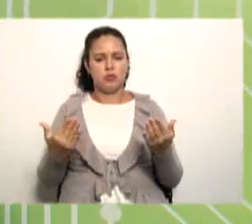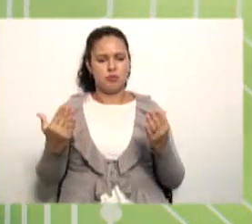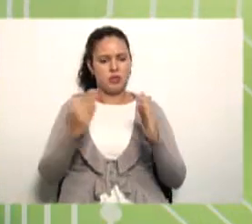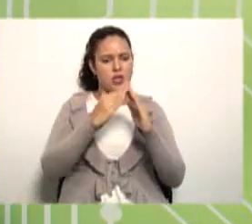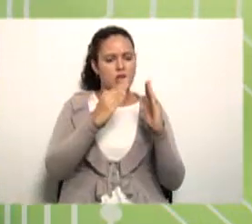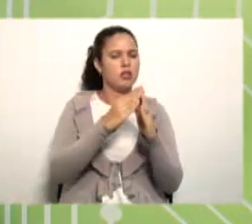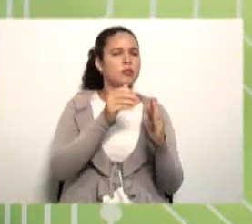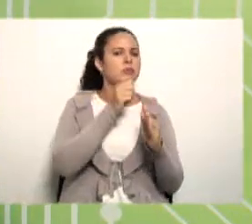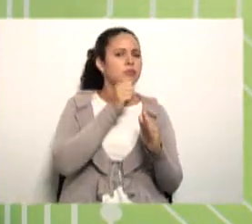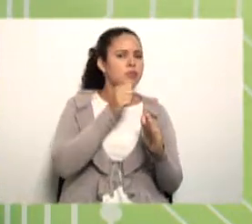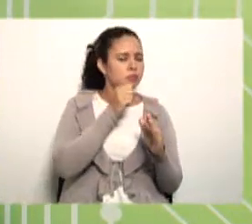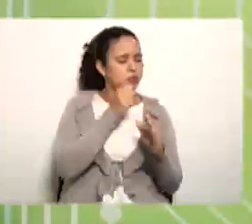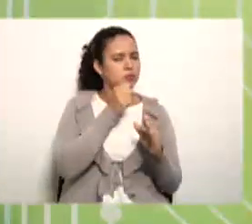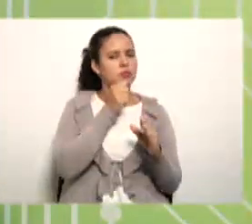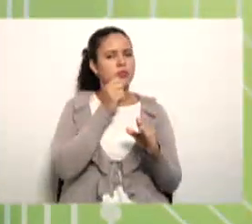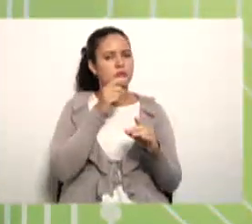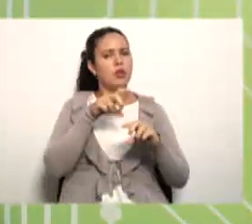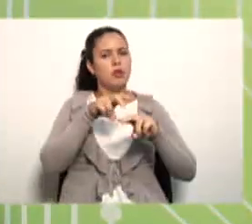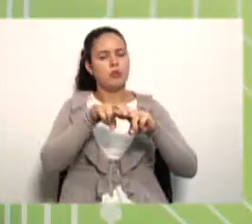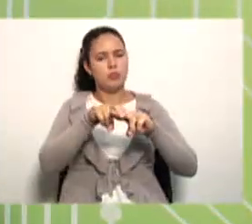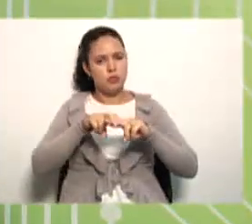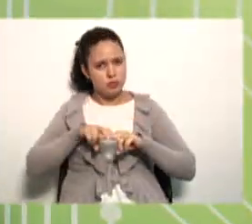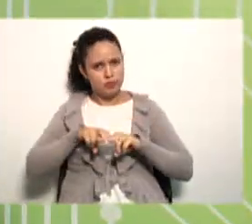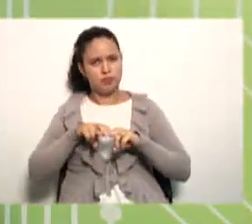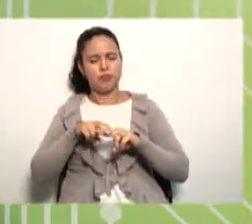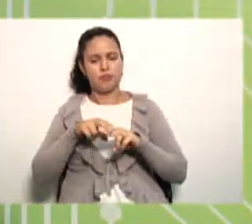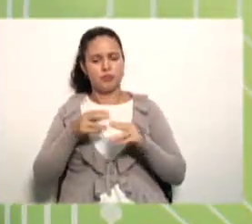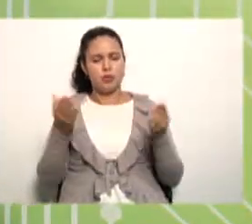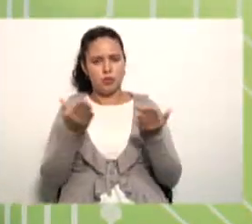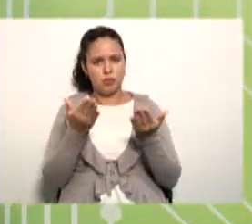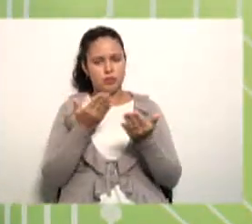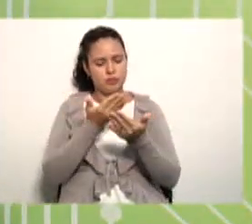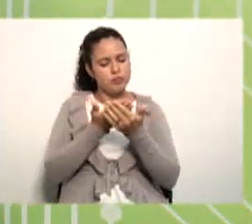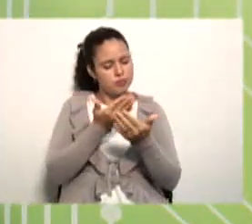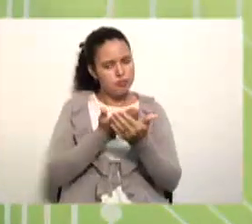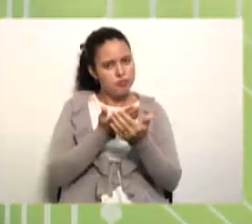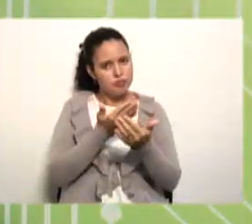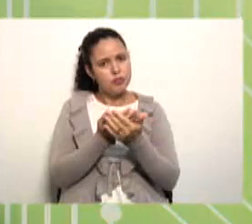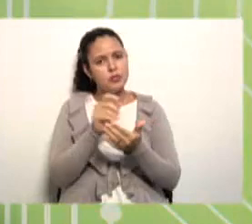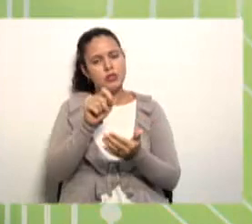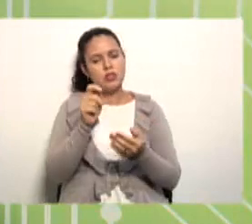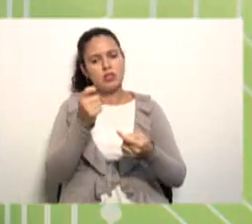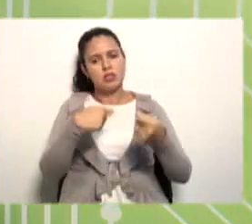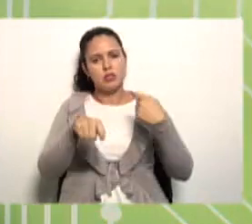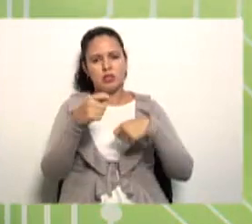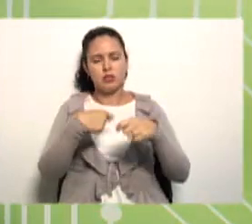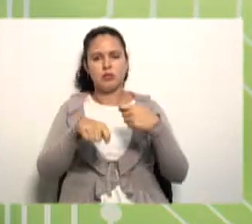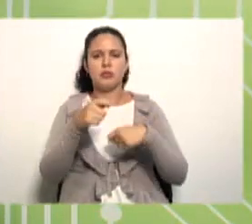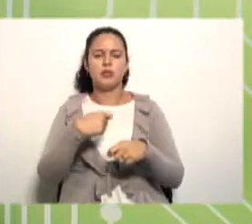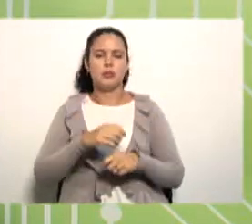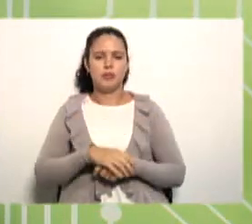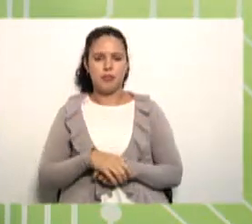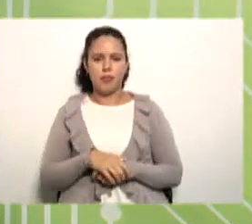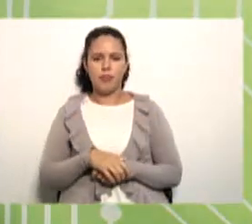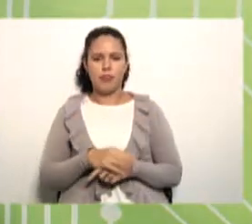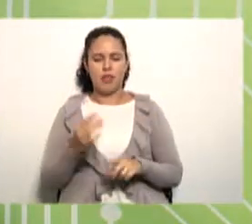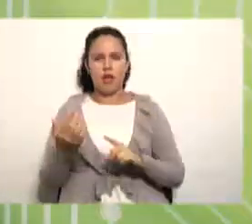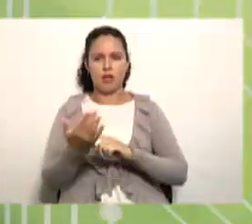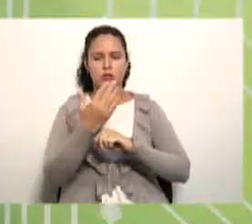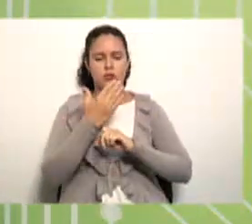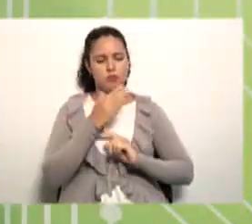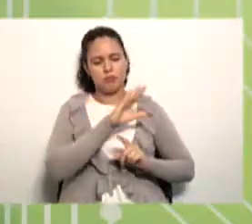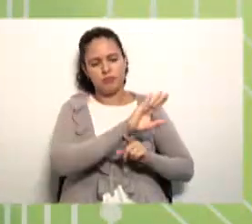os nossos recursos, para assim gerenciar essa escassez, essa falta, para fazer com que a gente produza cada vez